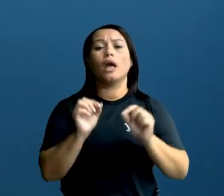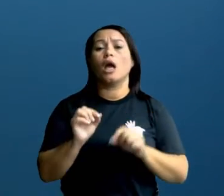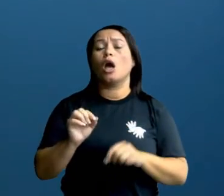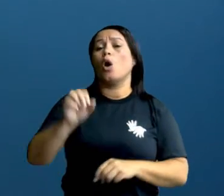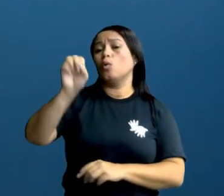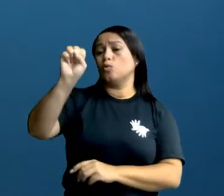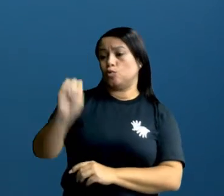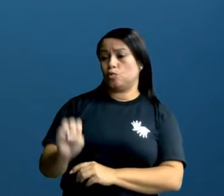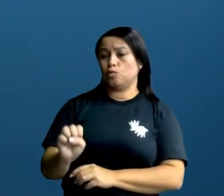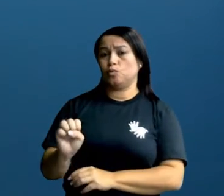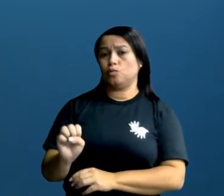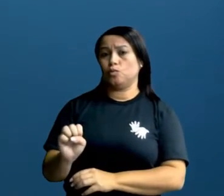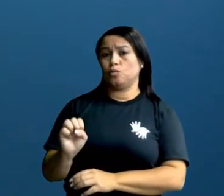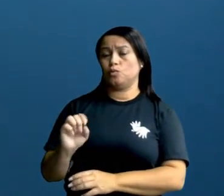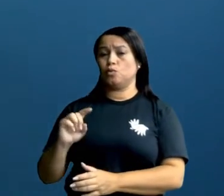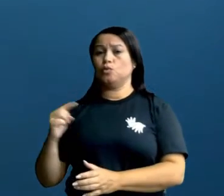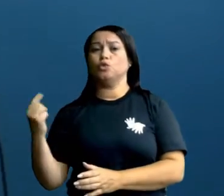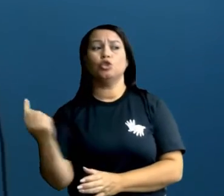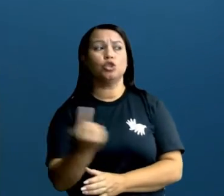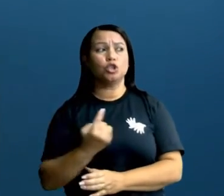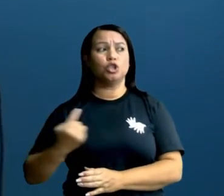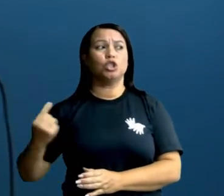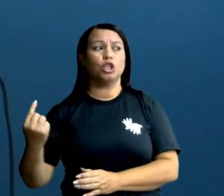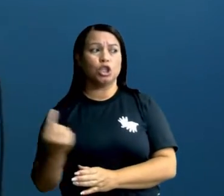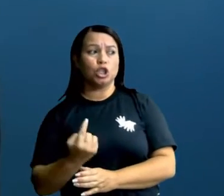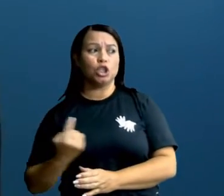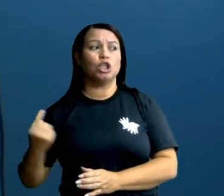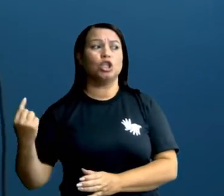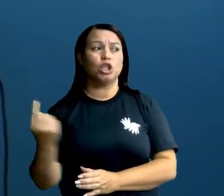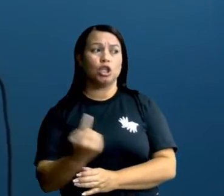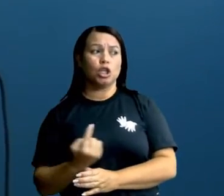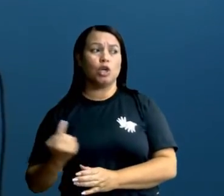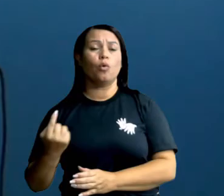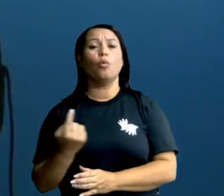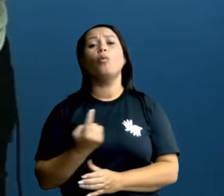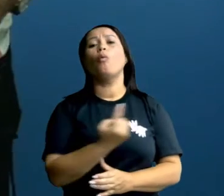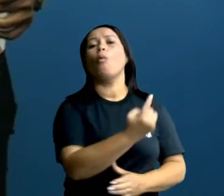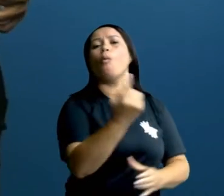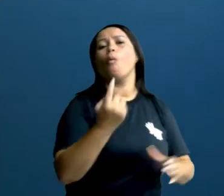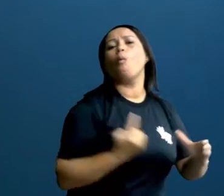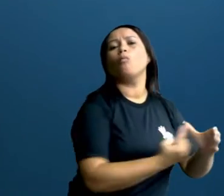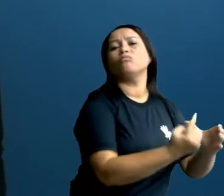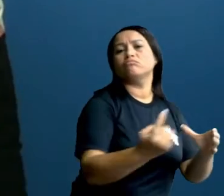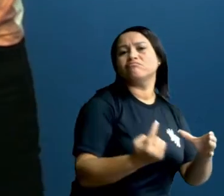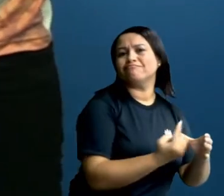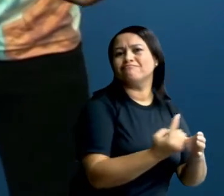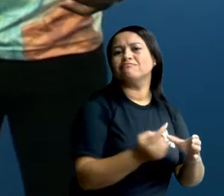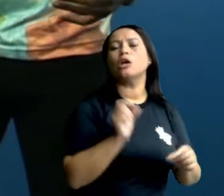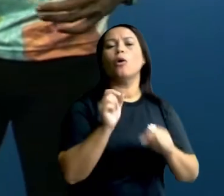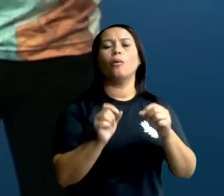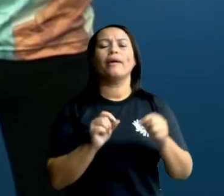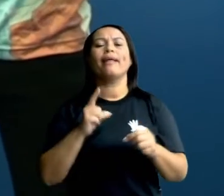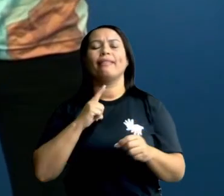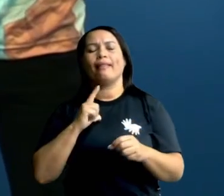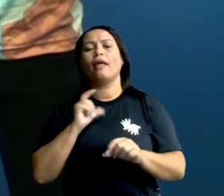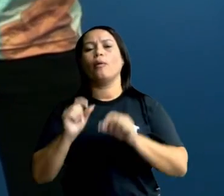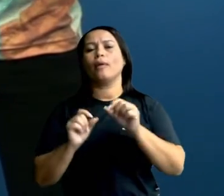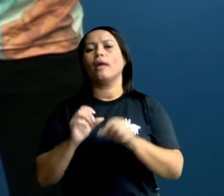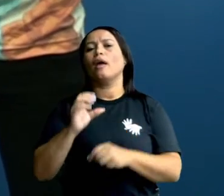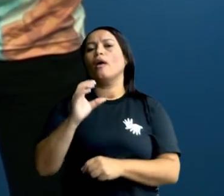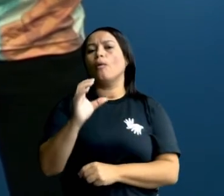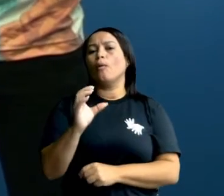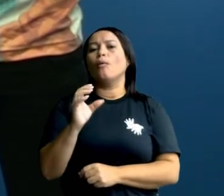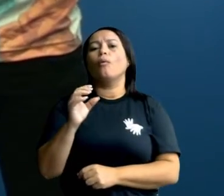os furacões giram no sentido horário, já no hemisfério norte, giram no sentido anti-horário, e isso tem a ver com o efeito Coriolis, que